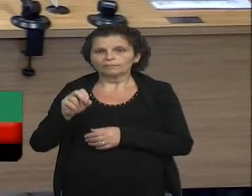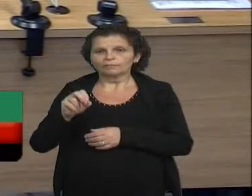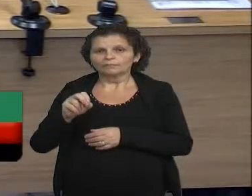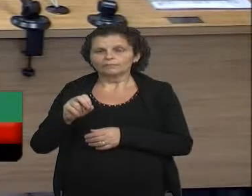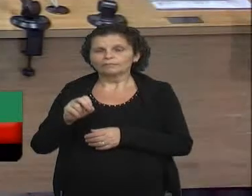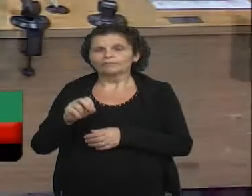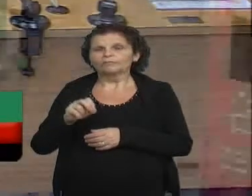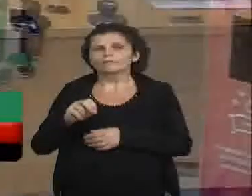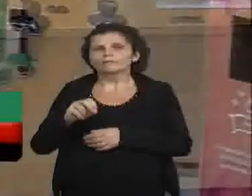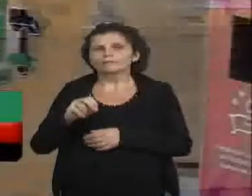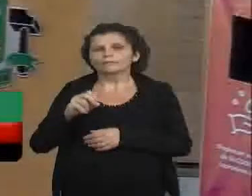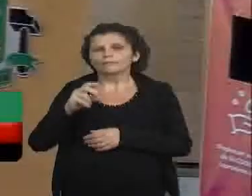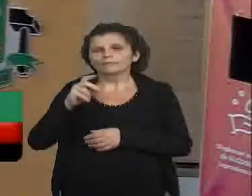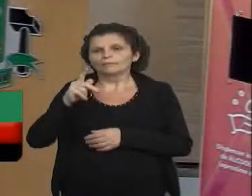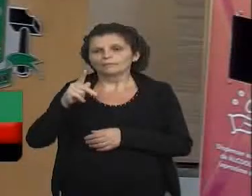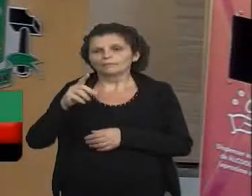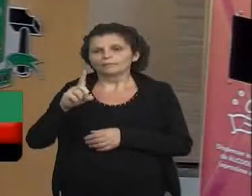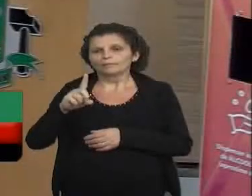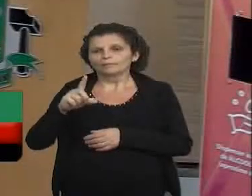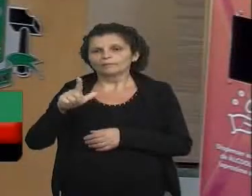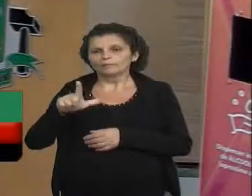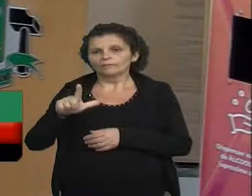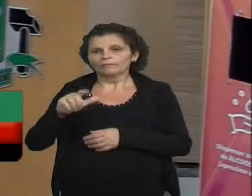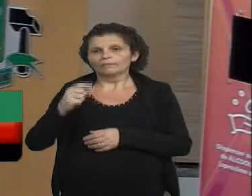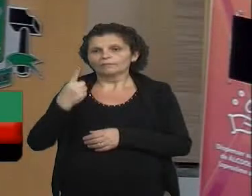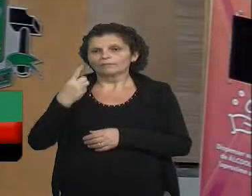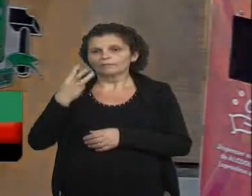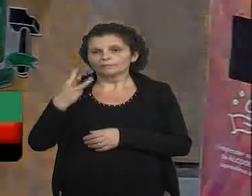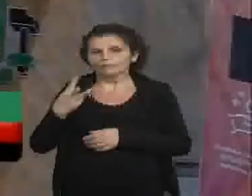PDL 50 e o PDL 13.